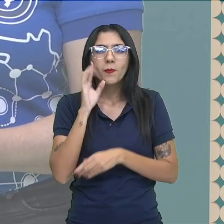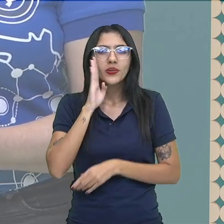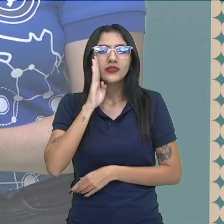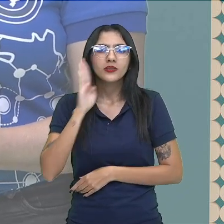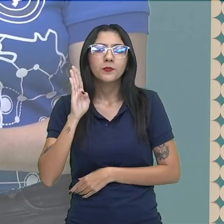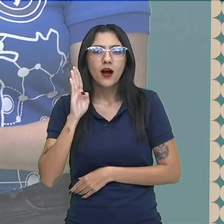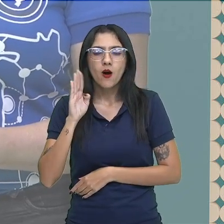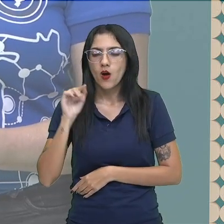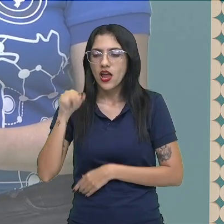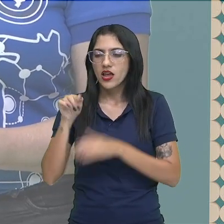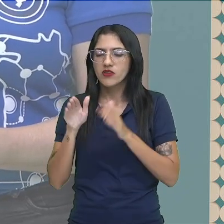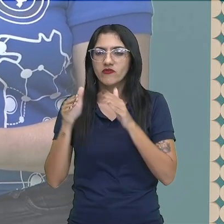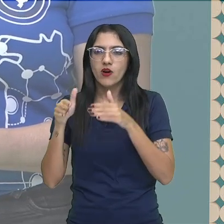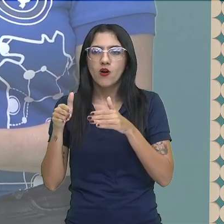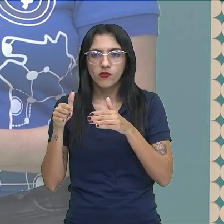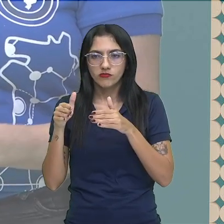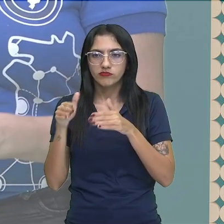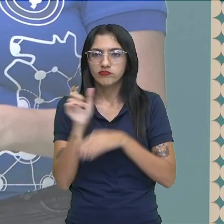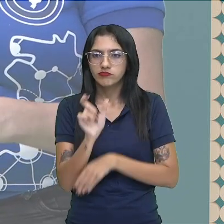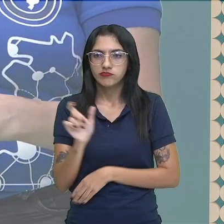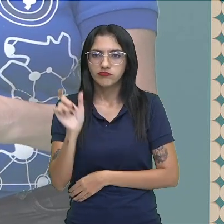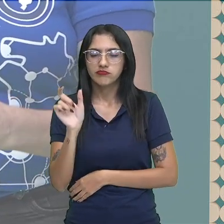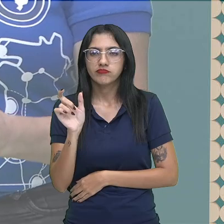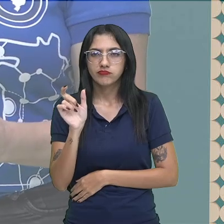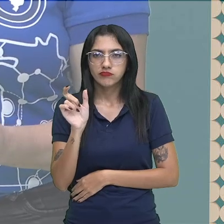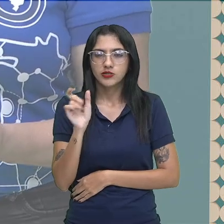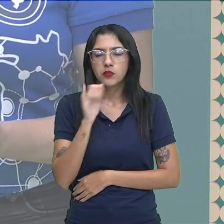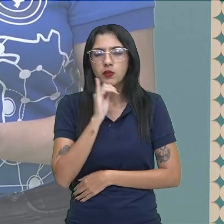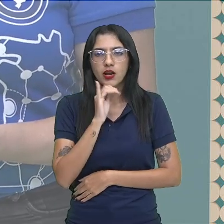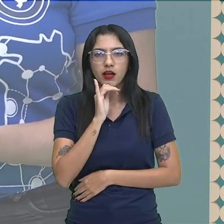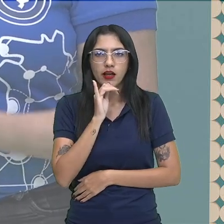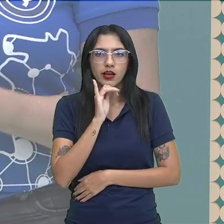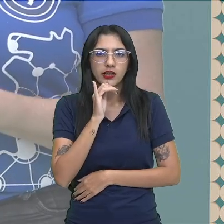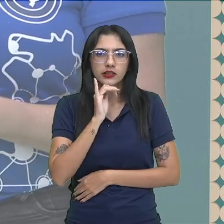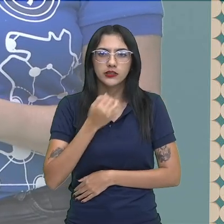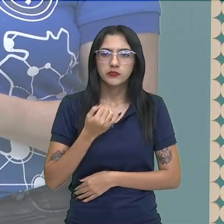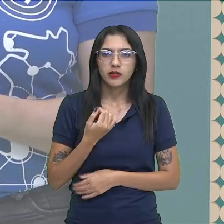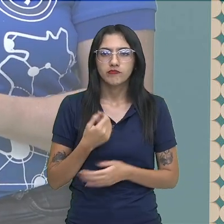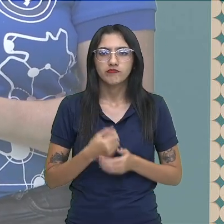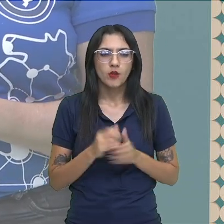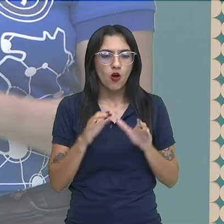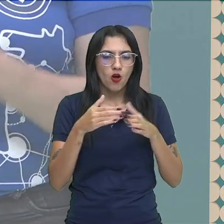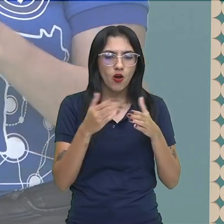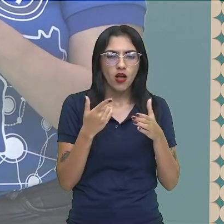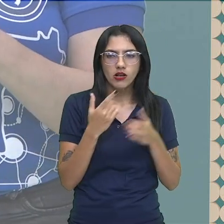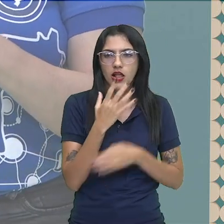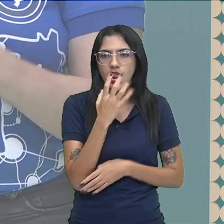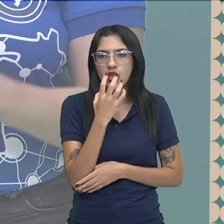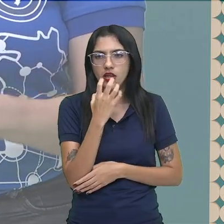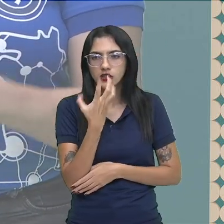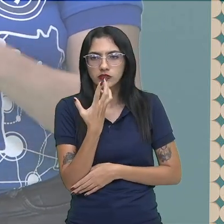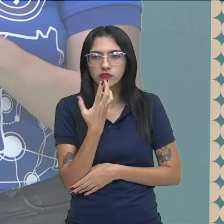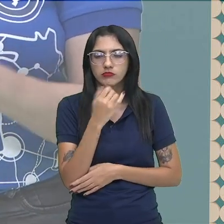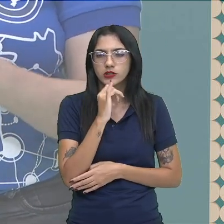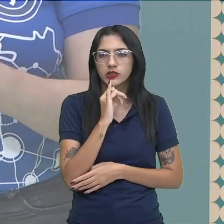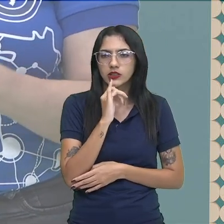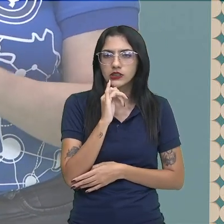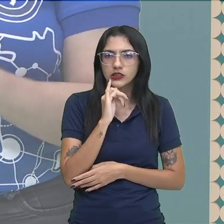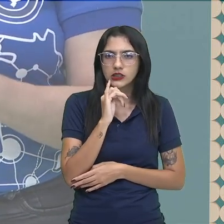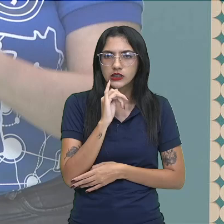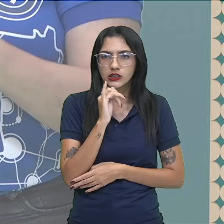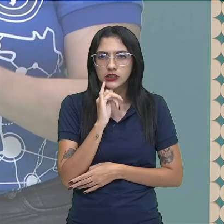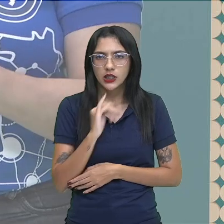ele vai especificar, né? De um grupo de de laranja, por exemplo, se for falar da